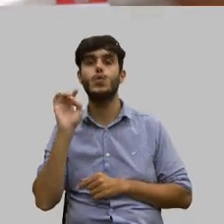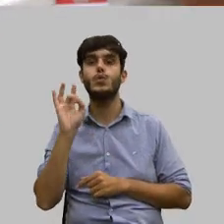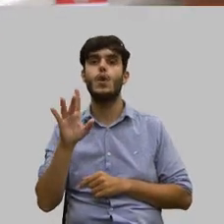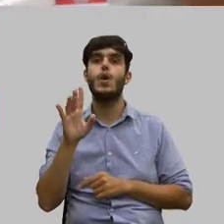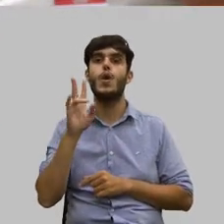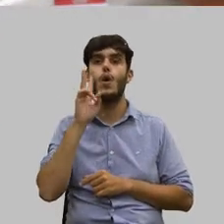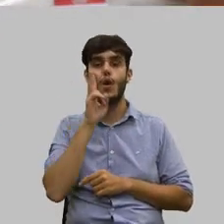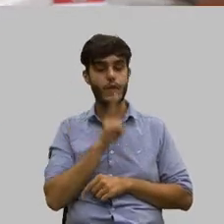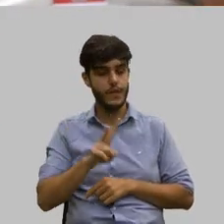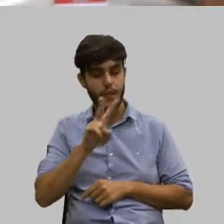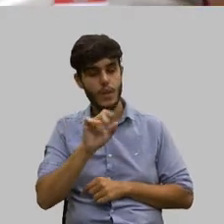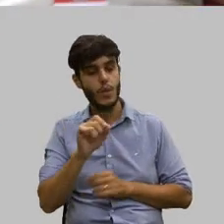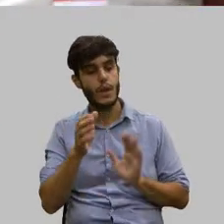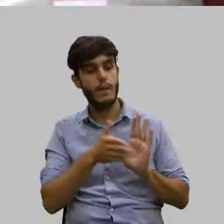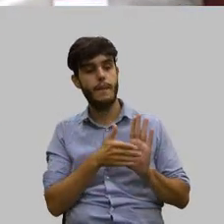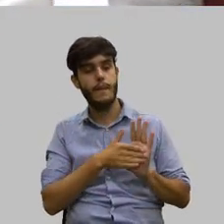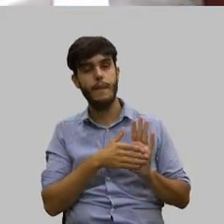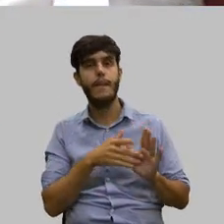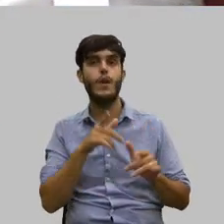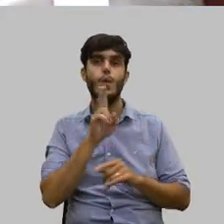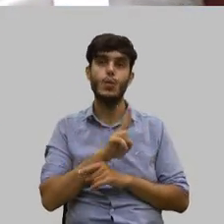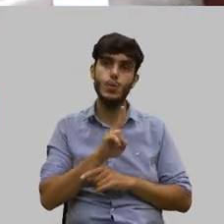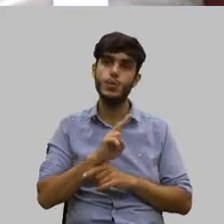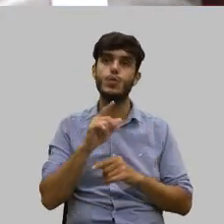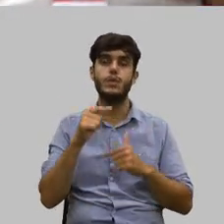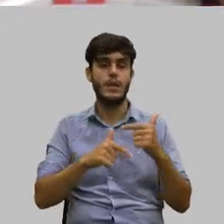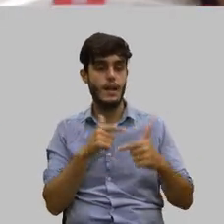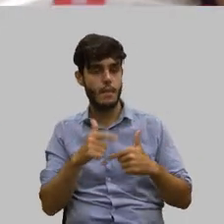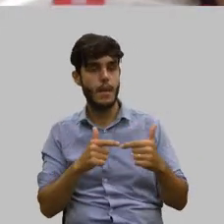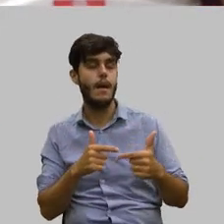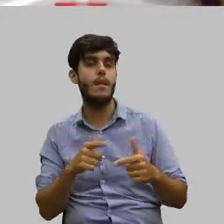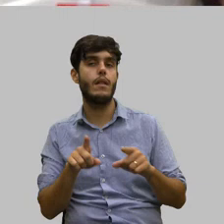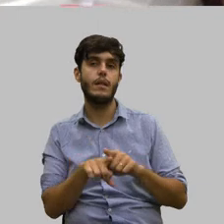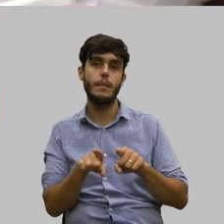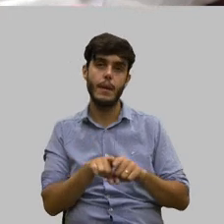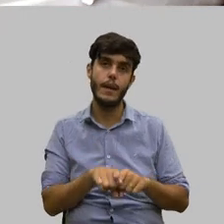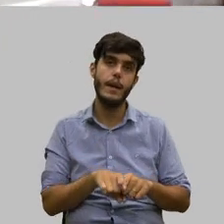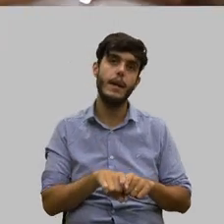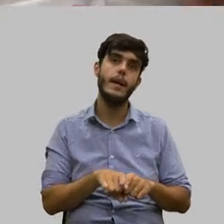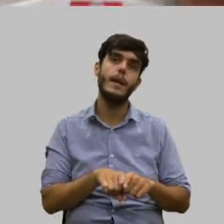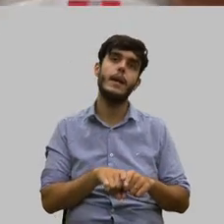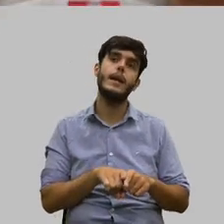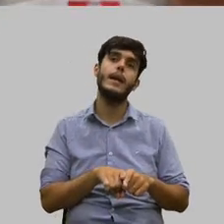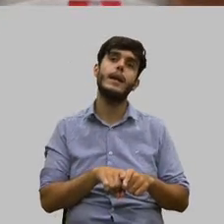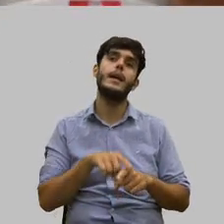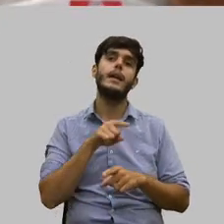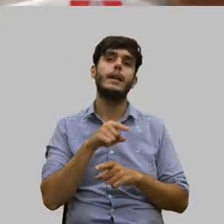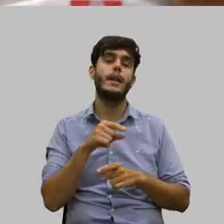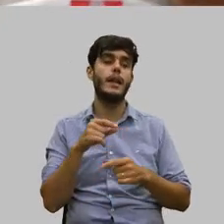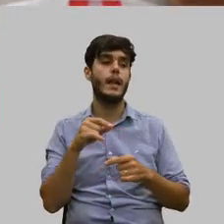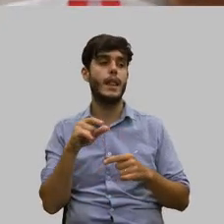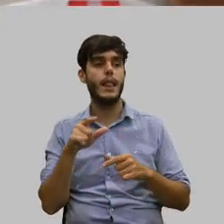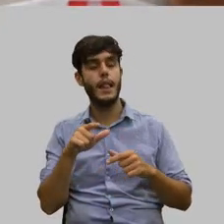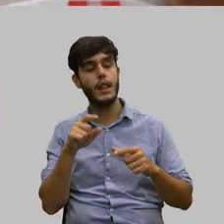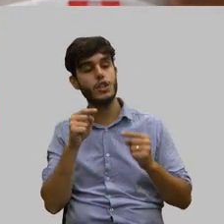prestado de conta ver o serviço prestado a amplitude do portfólio que a instituição oferece